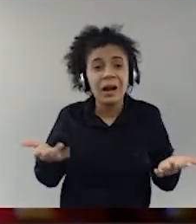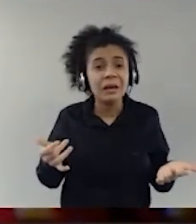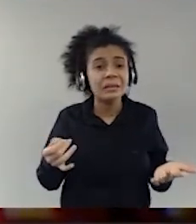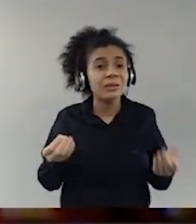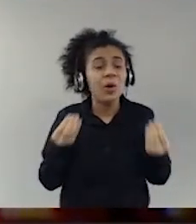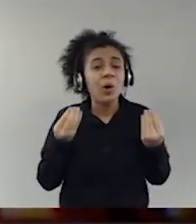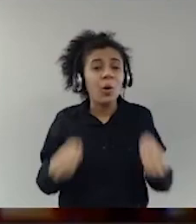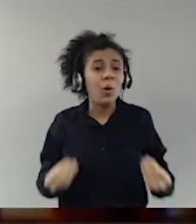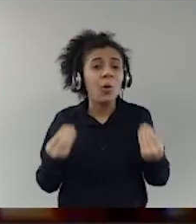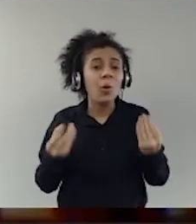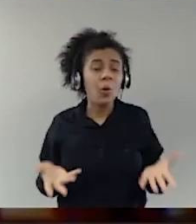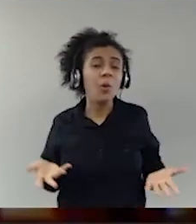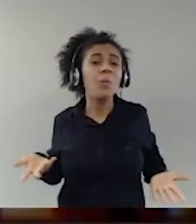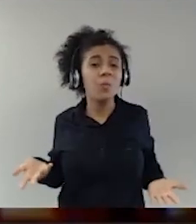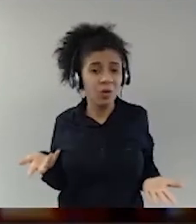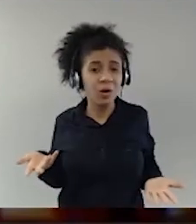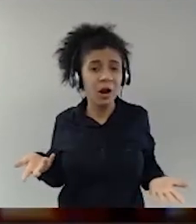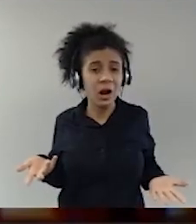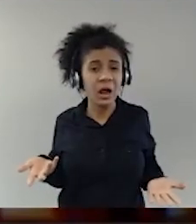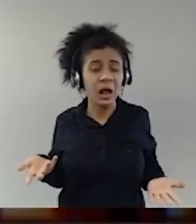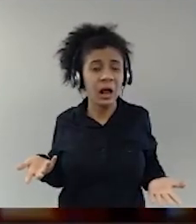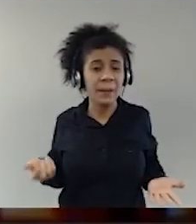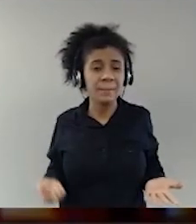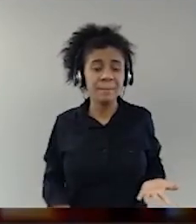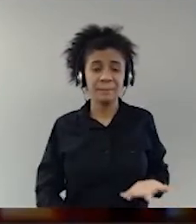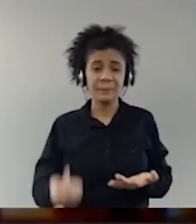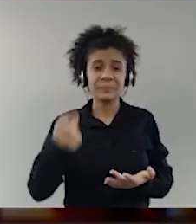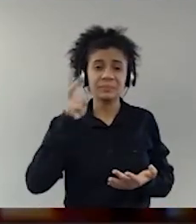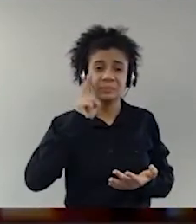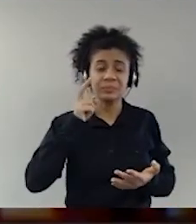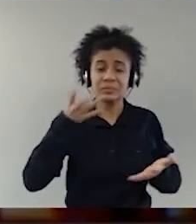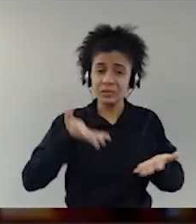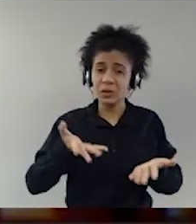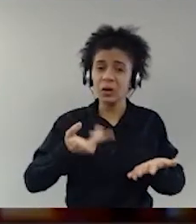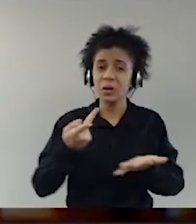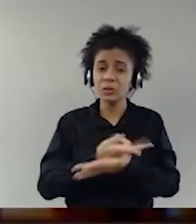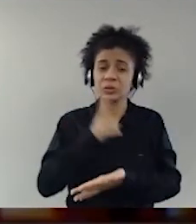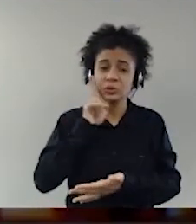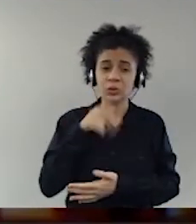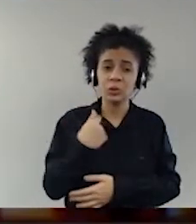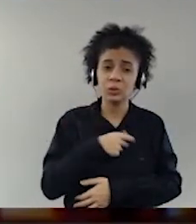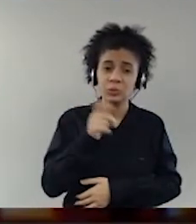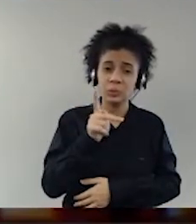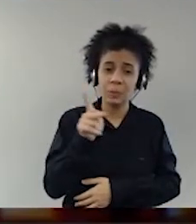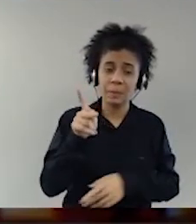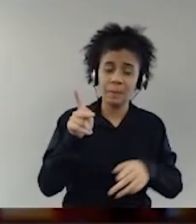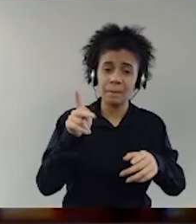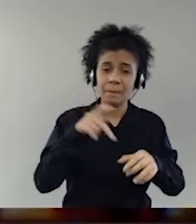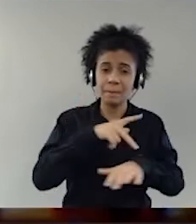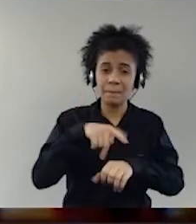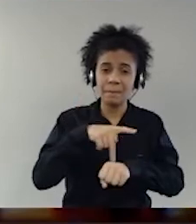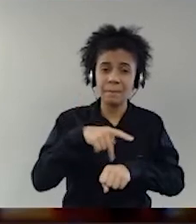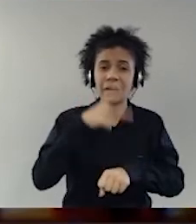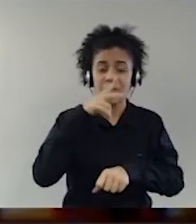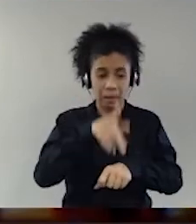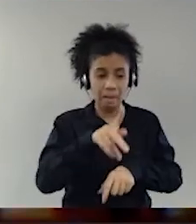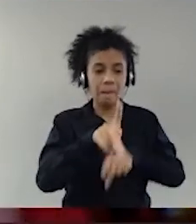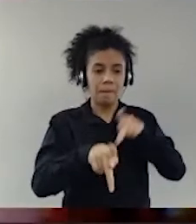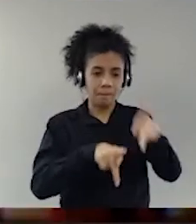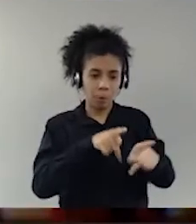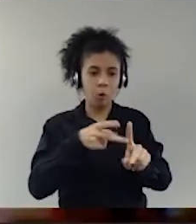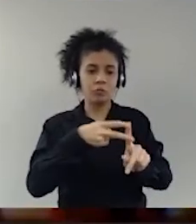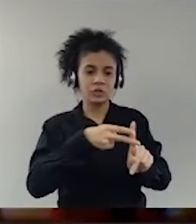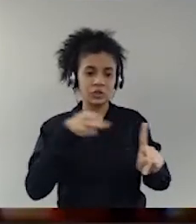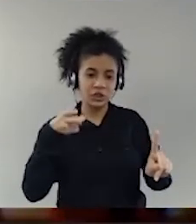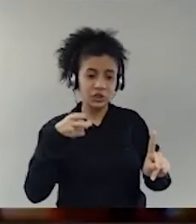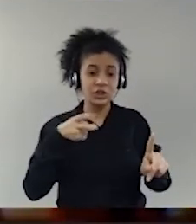se dá a partir de um determinado momento muito recente da história desse país de serem denominados como povos, a